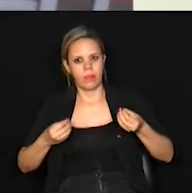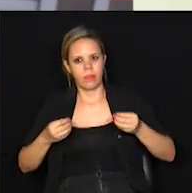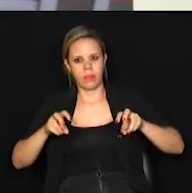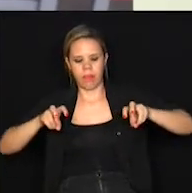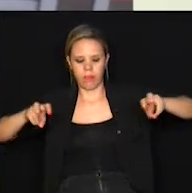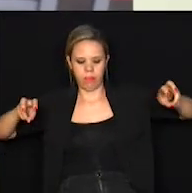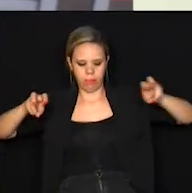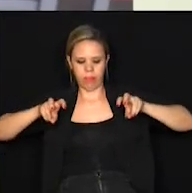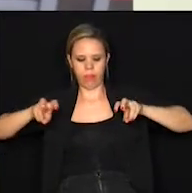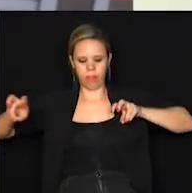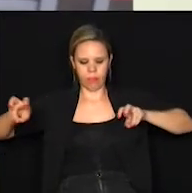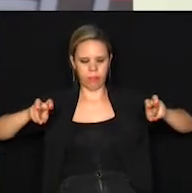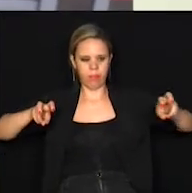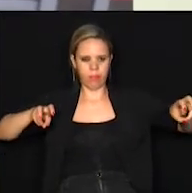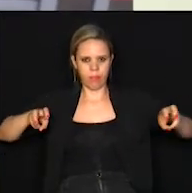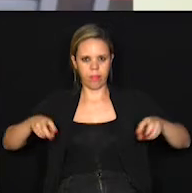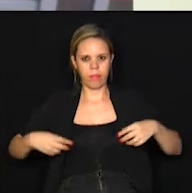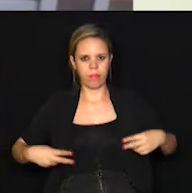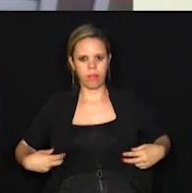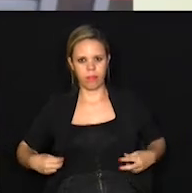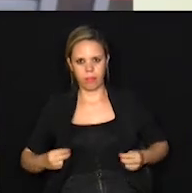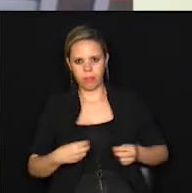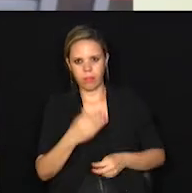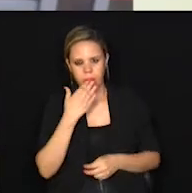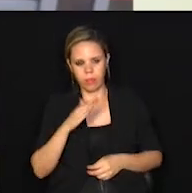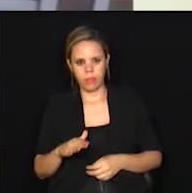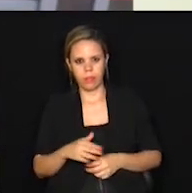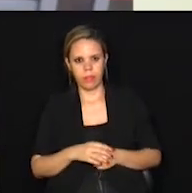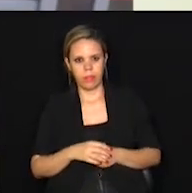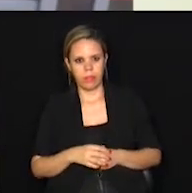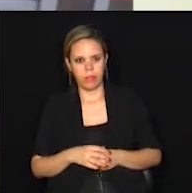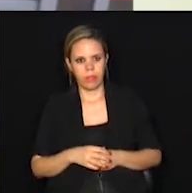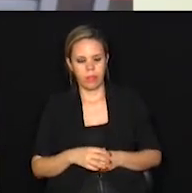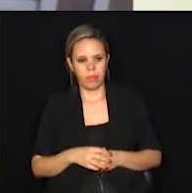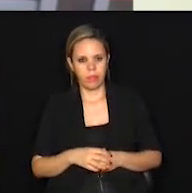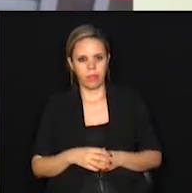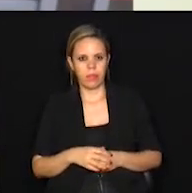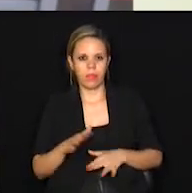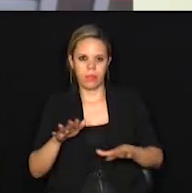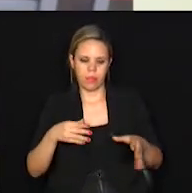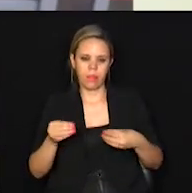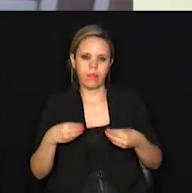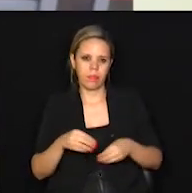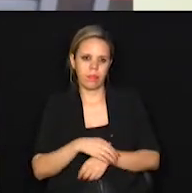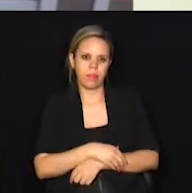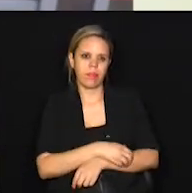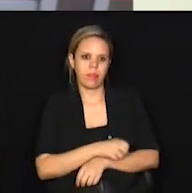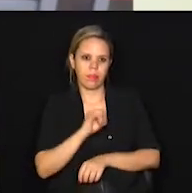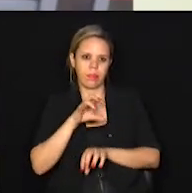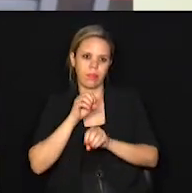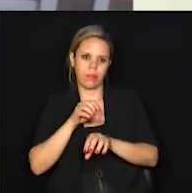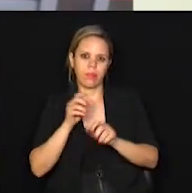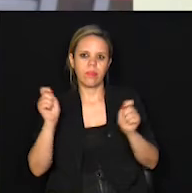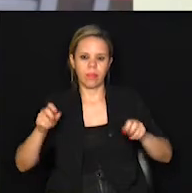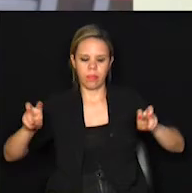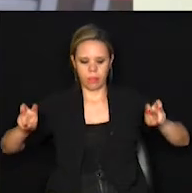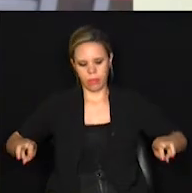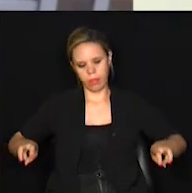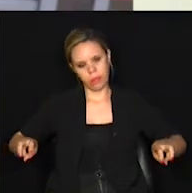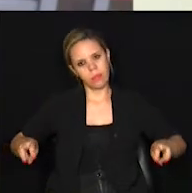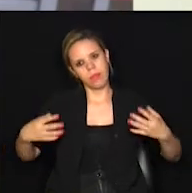tem uma brinquedoteca, que ela atende a 72 crianças, e agora, no período de pandemia, né, ela determinou que ela atenderia